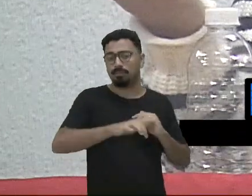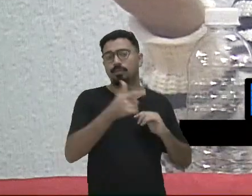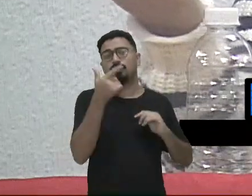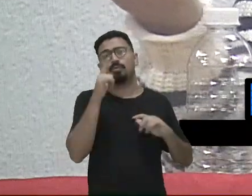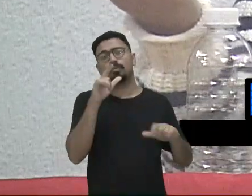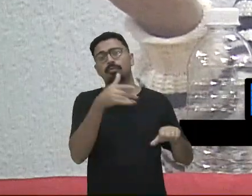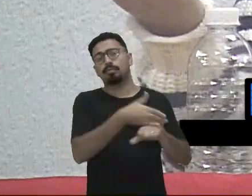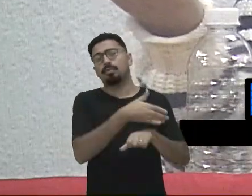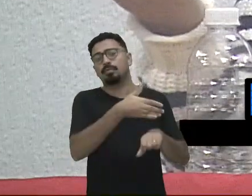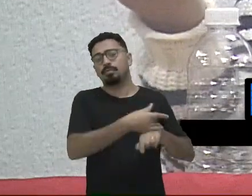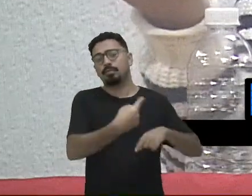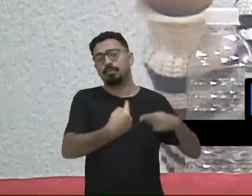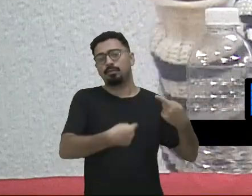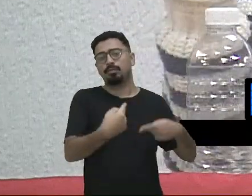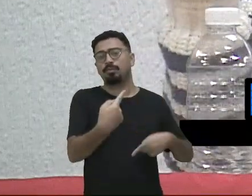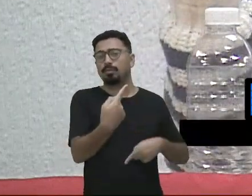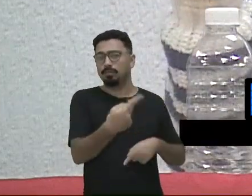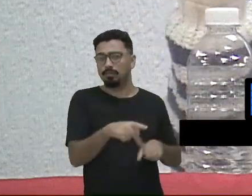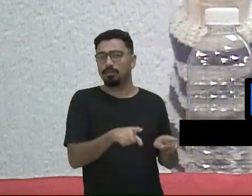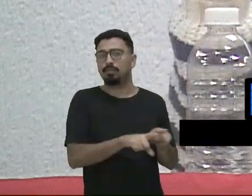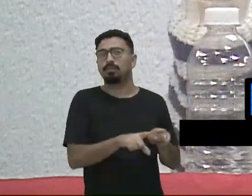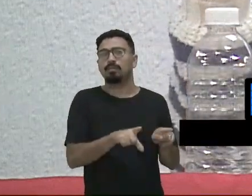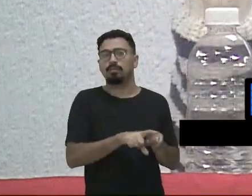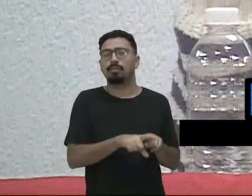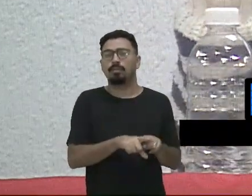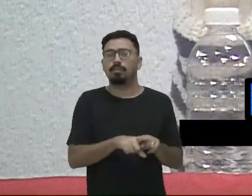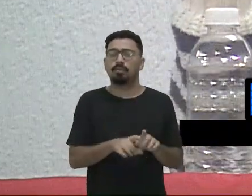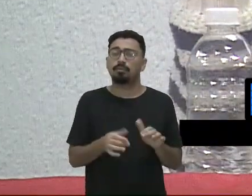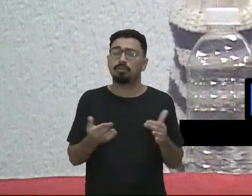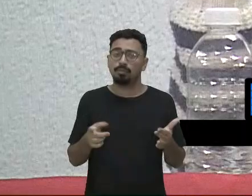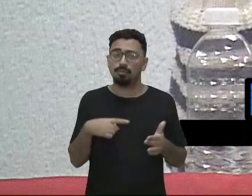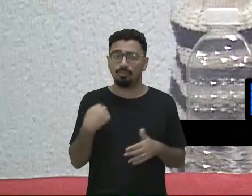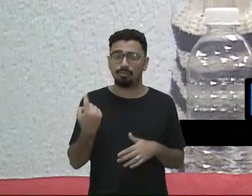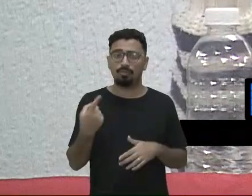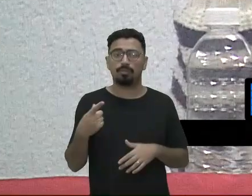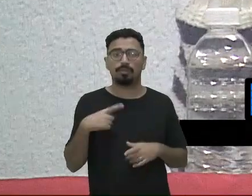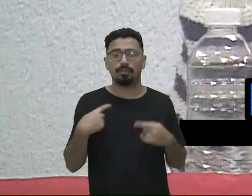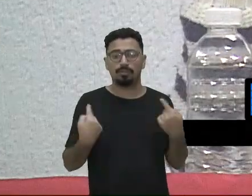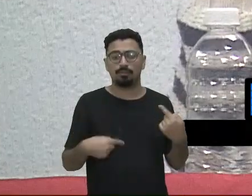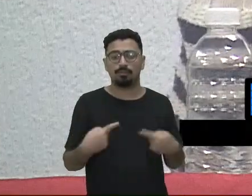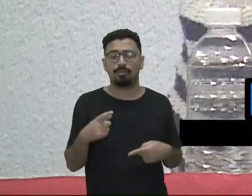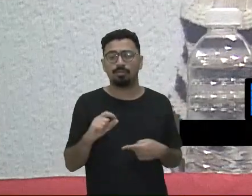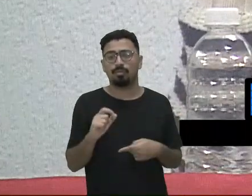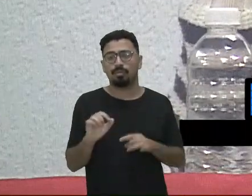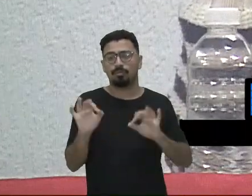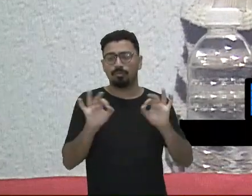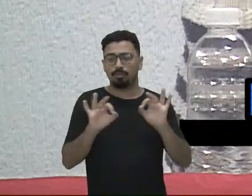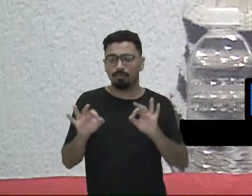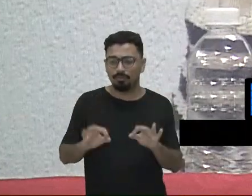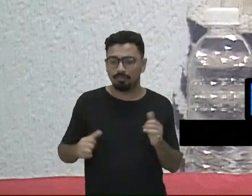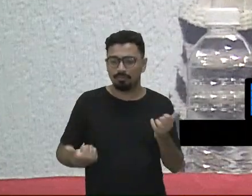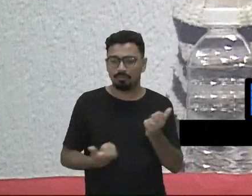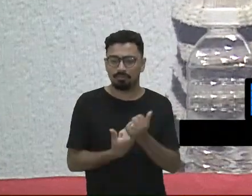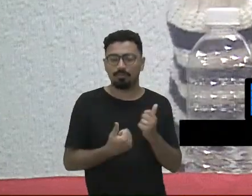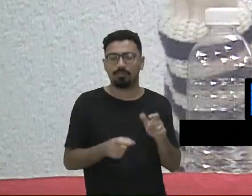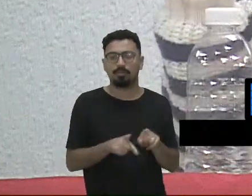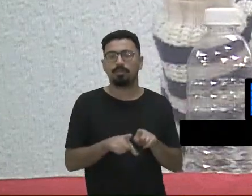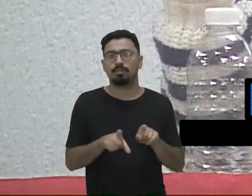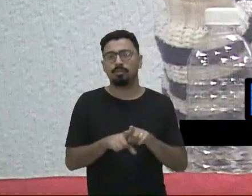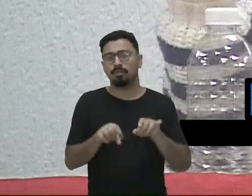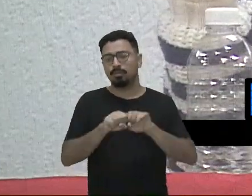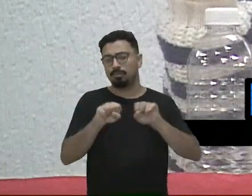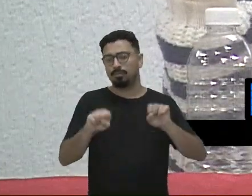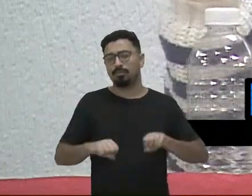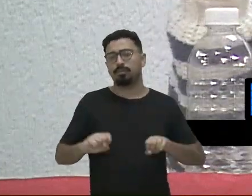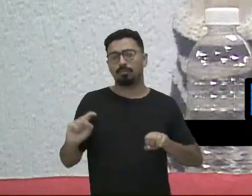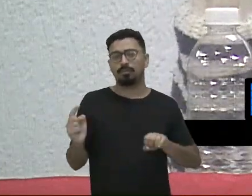dessa política suas, né? Dessa política. A gente tem na Política Nacional a organização da política de assistência num sistema